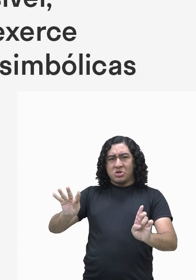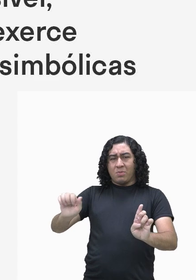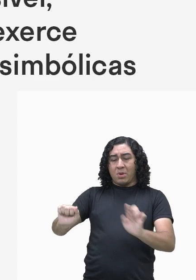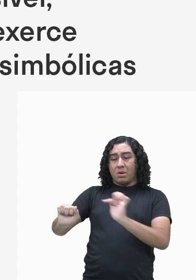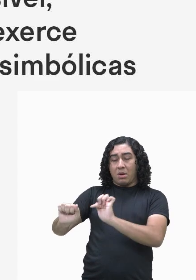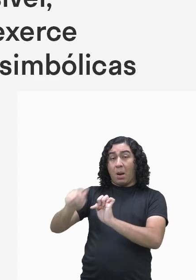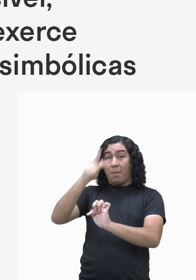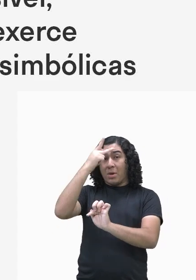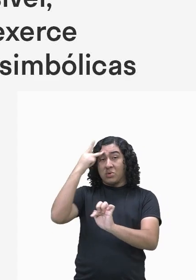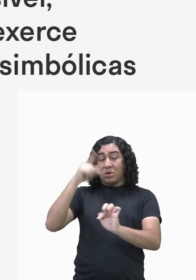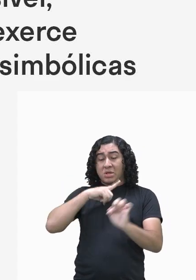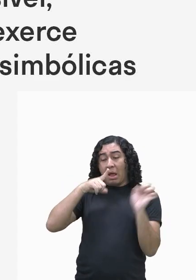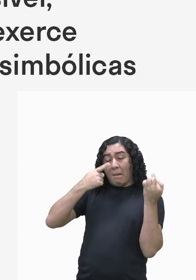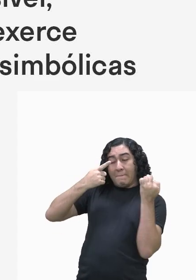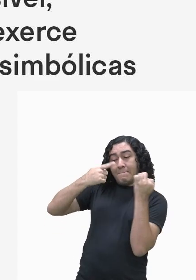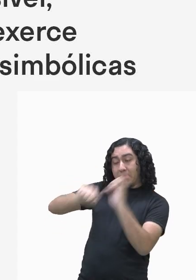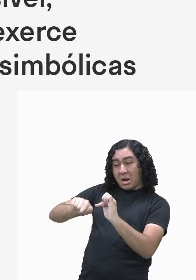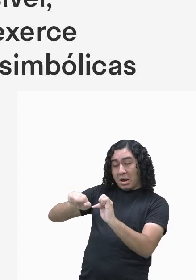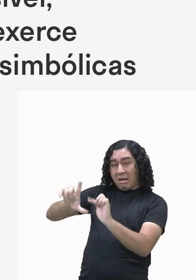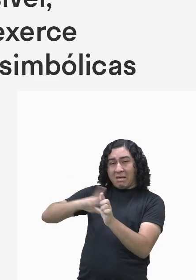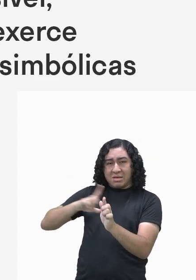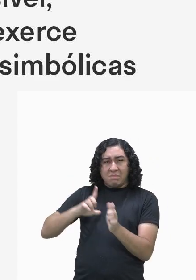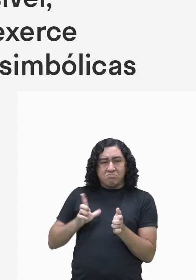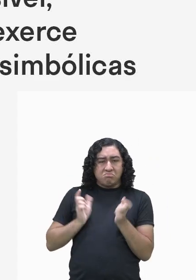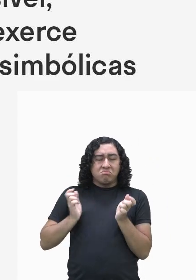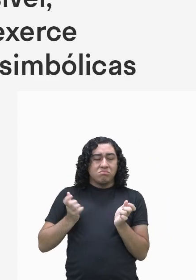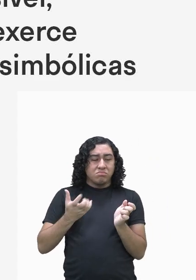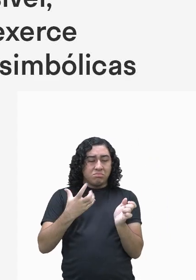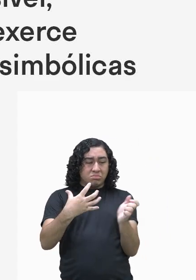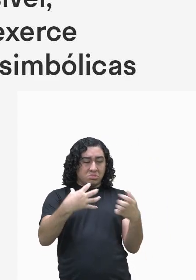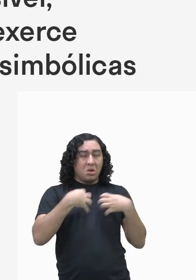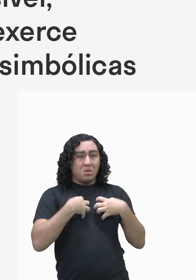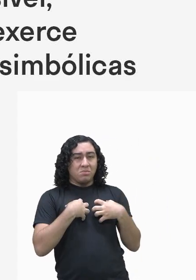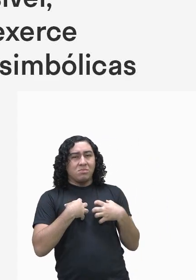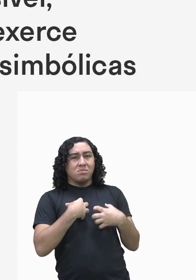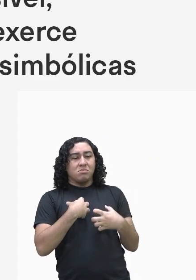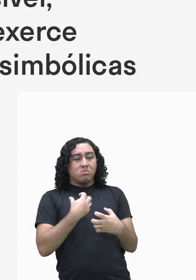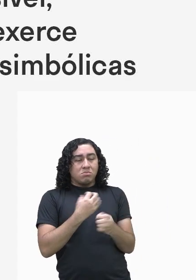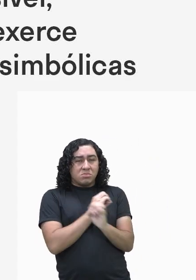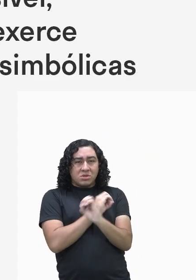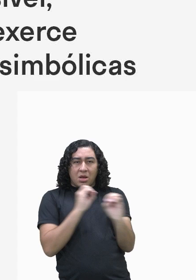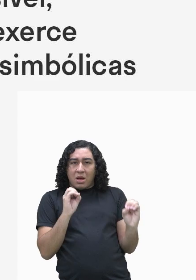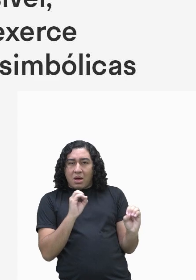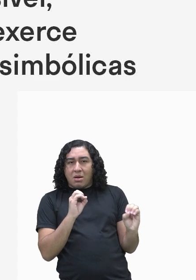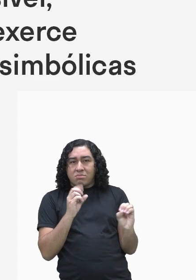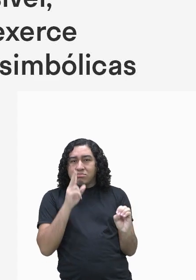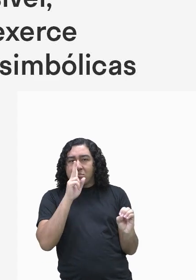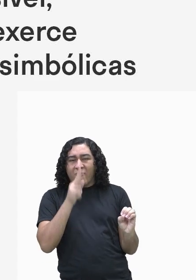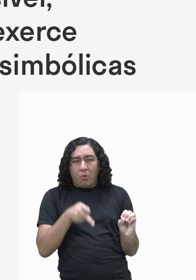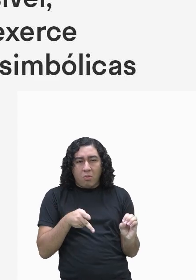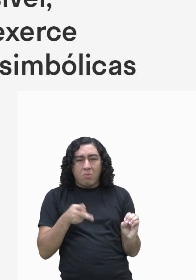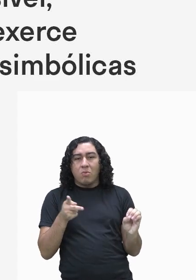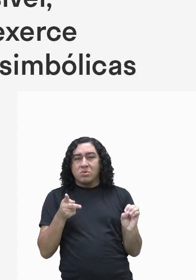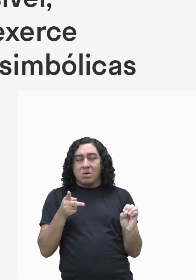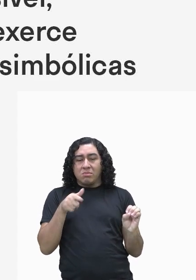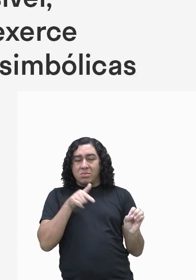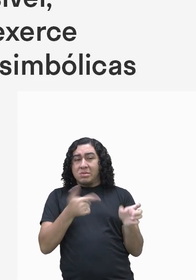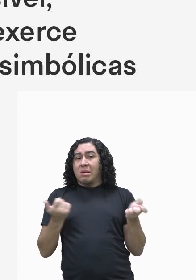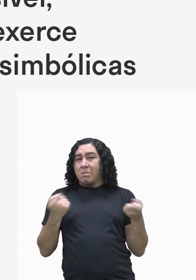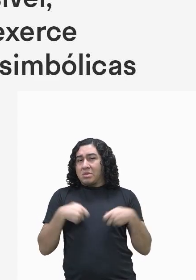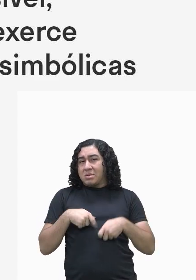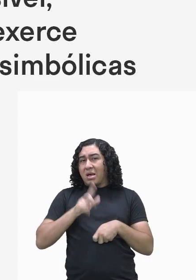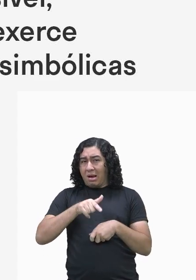que recebem este poder simbólico, eles não sentem a força desse poder?